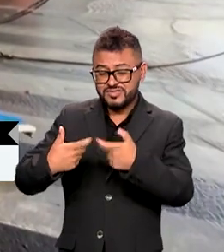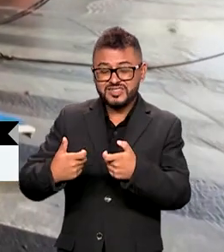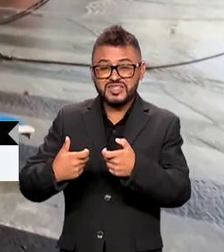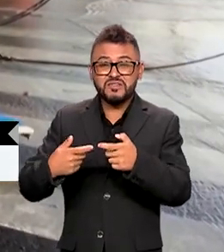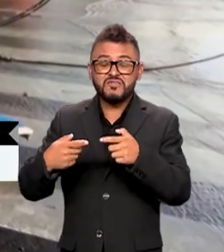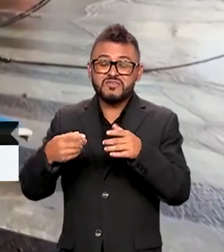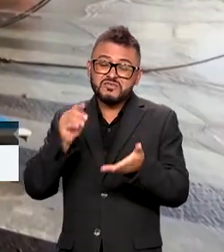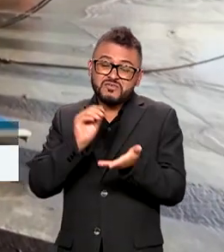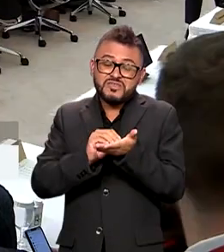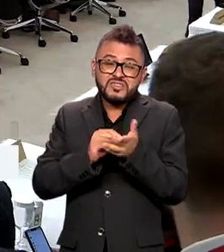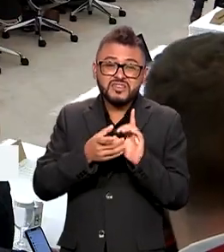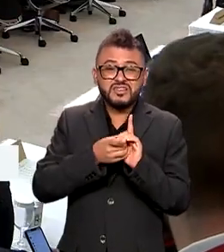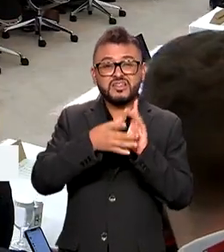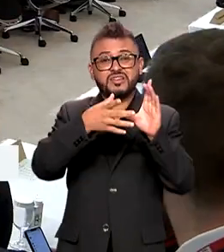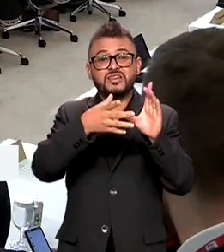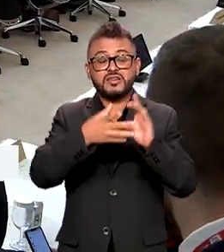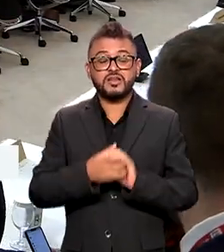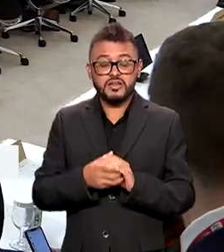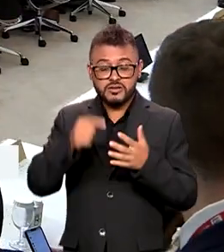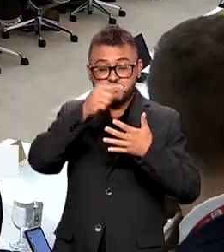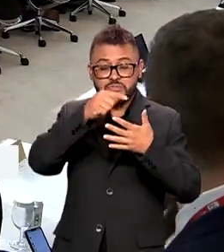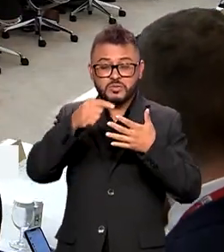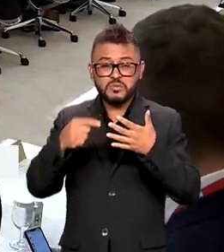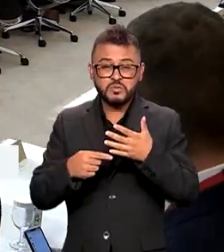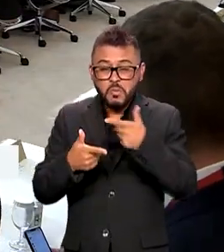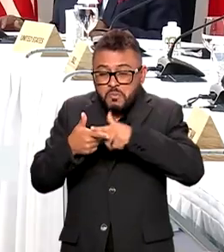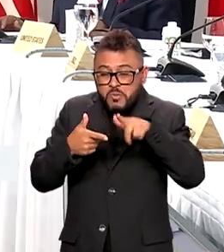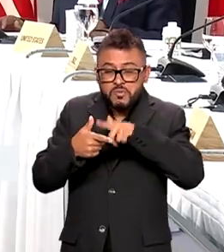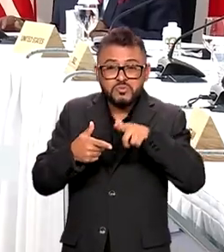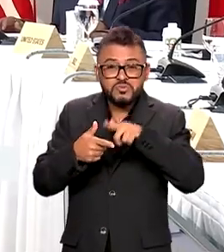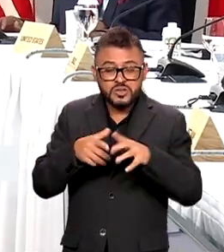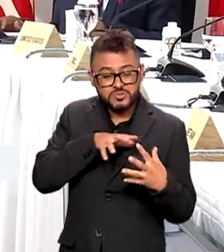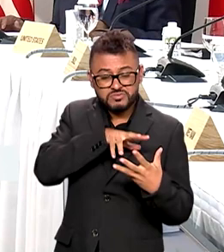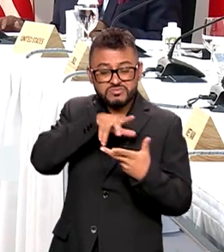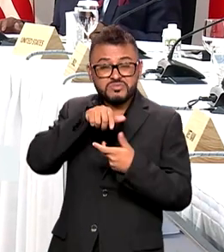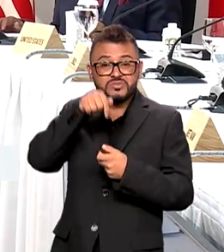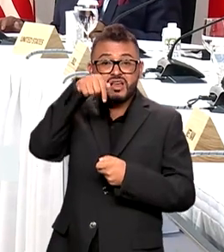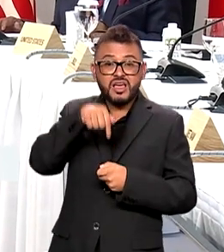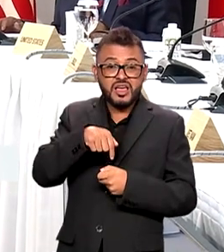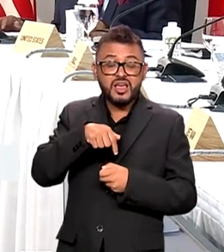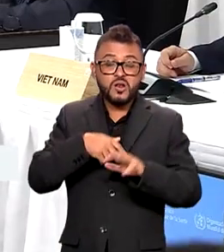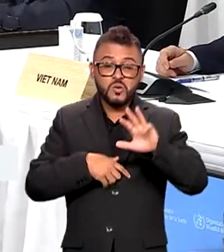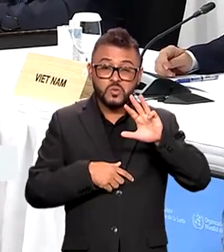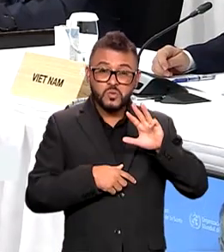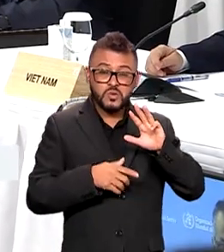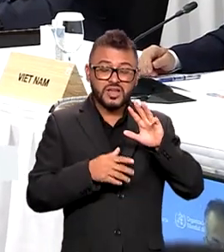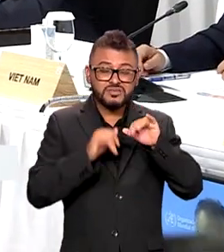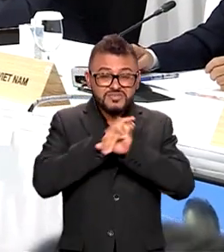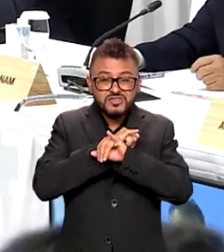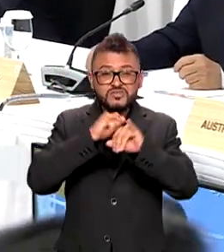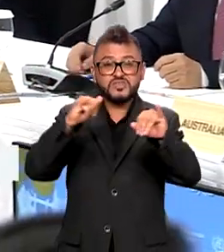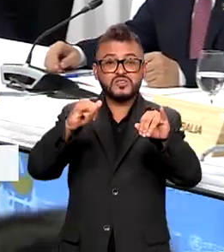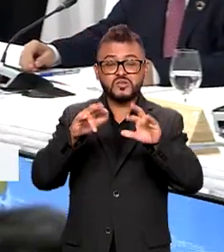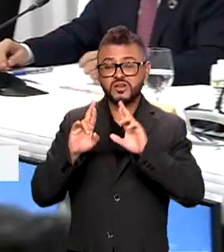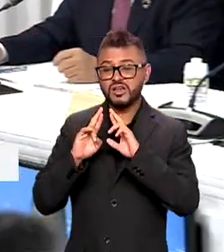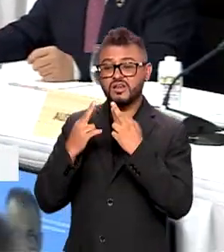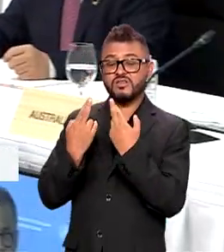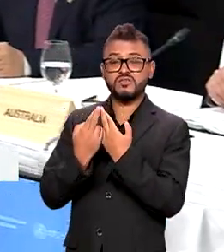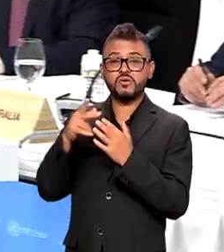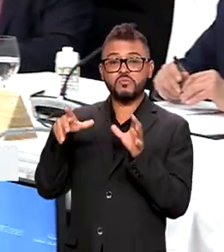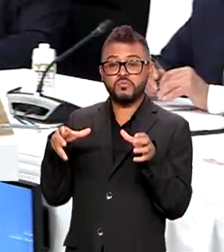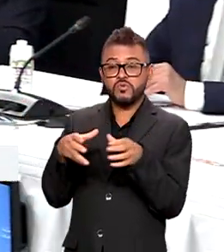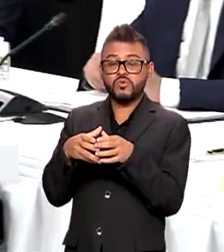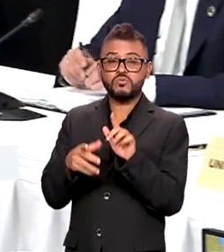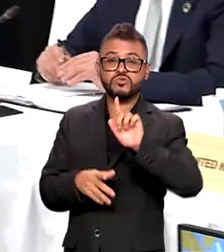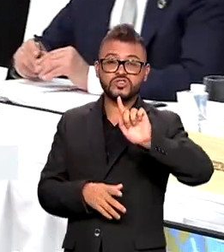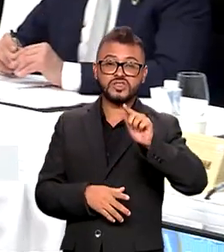à democracia. O conjunto de crises enfrentadas hoje pelo mundo foi lembrado pelo presidente Lula na primeira reunião da